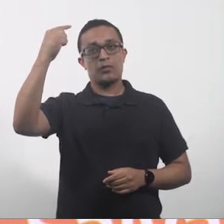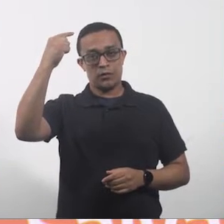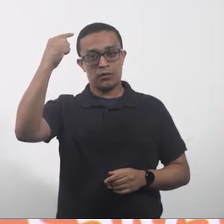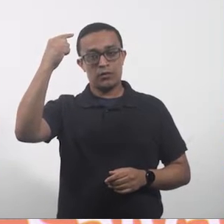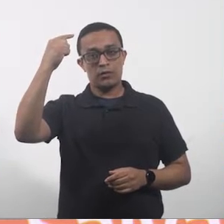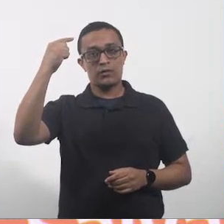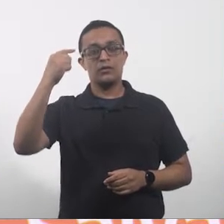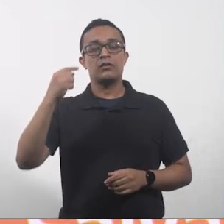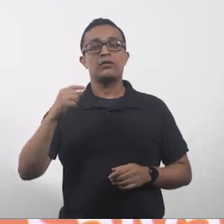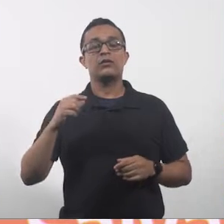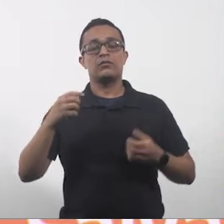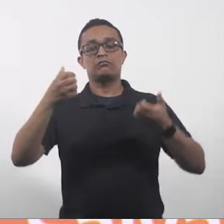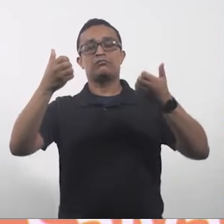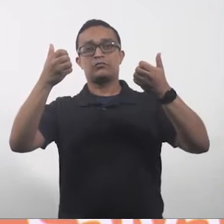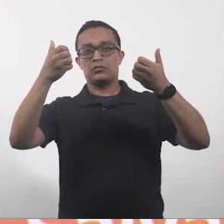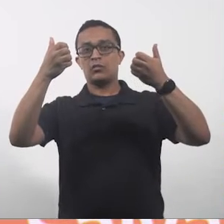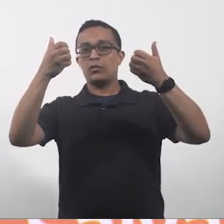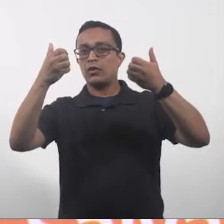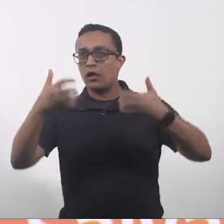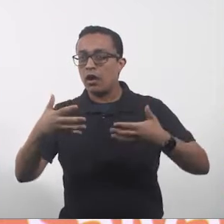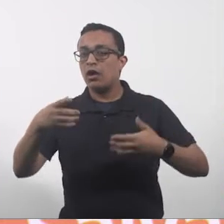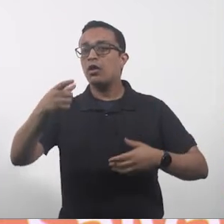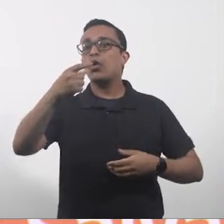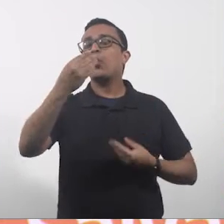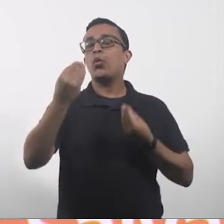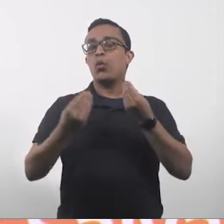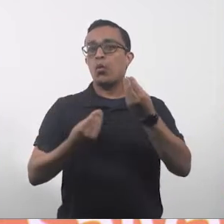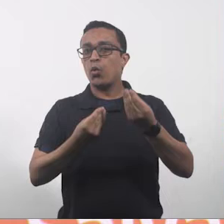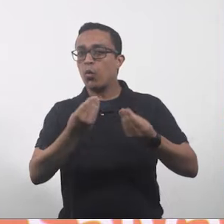de forma muito enfática qual é o comportamento,